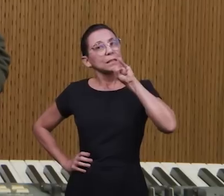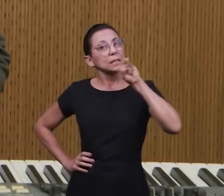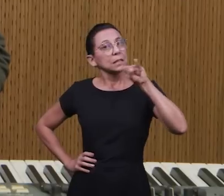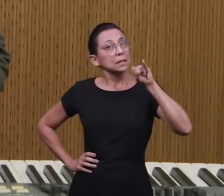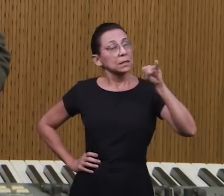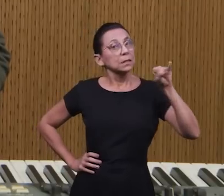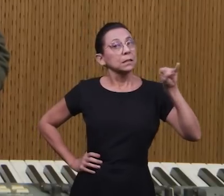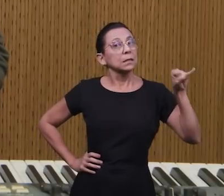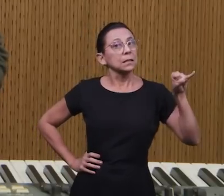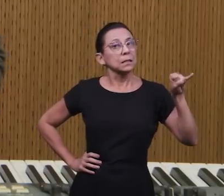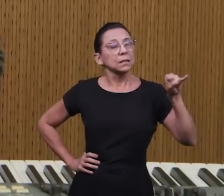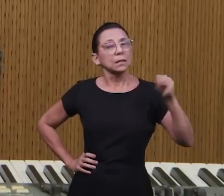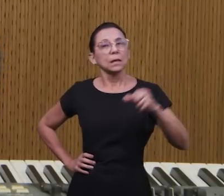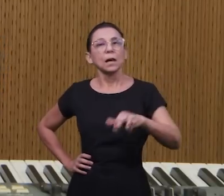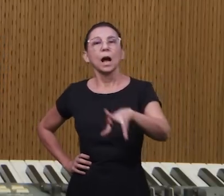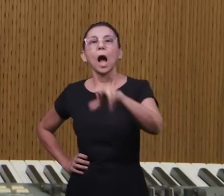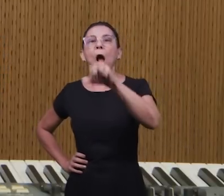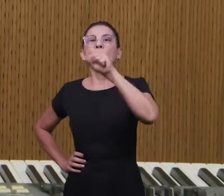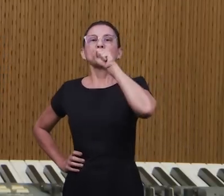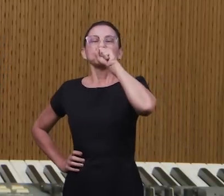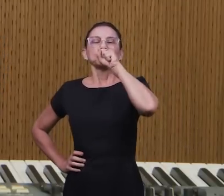Inspirou.